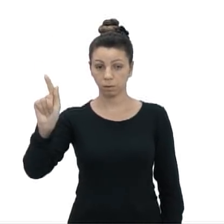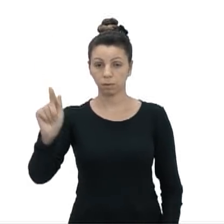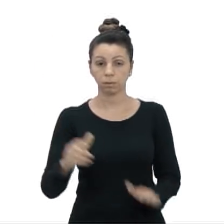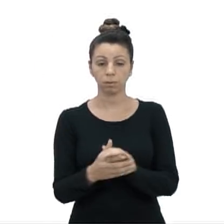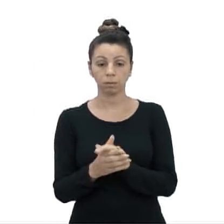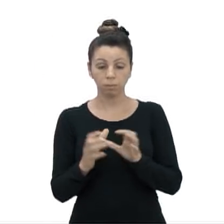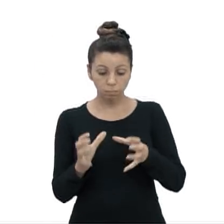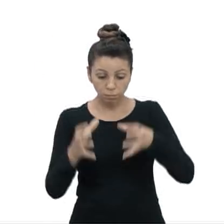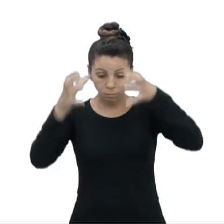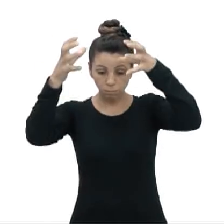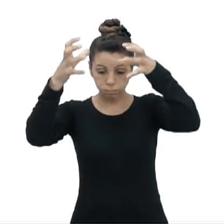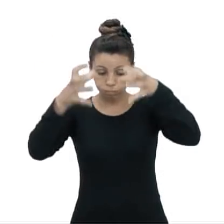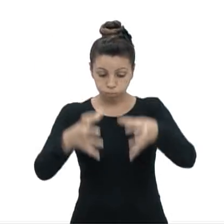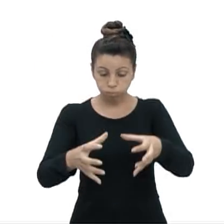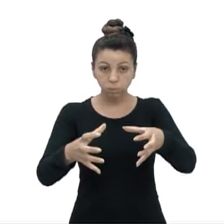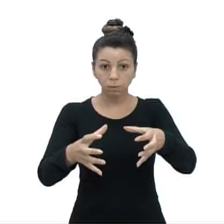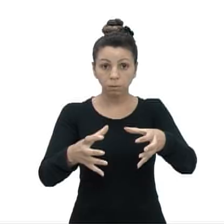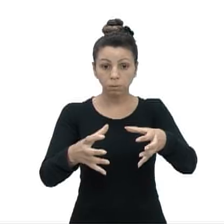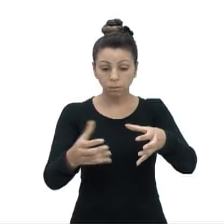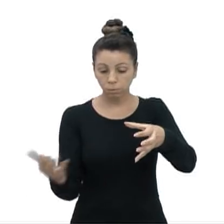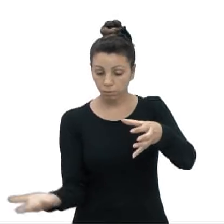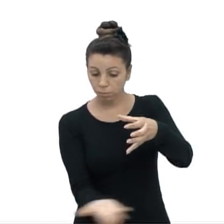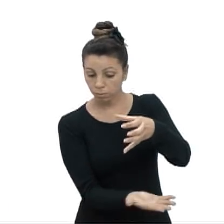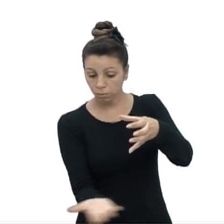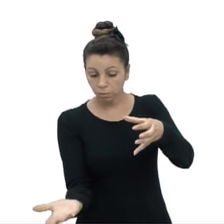sobre um suporte que tem capacidade máxima de